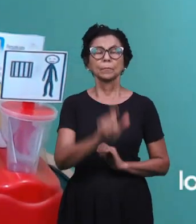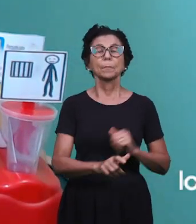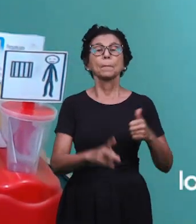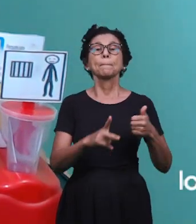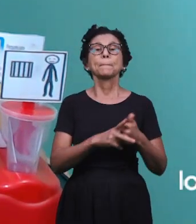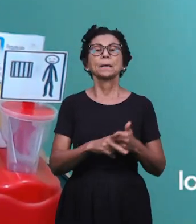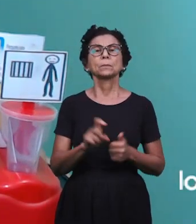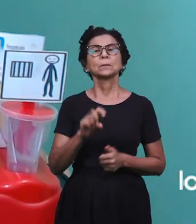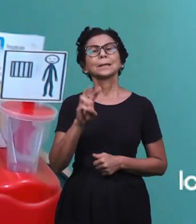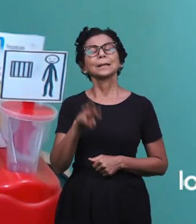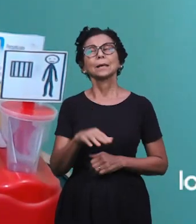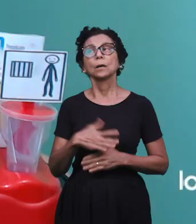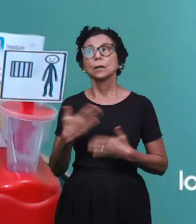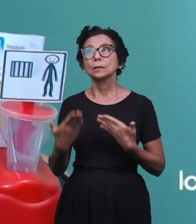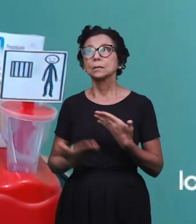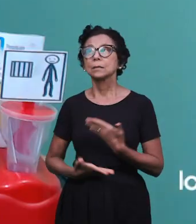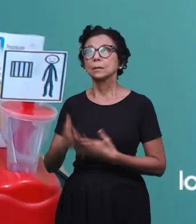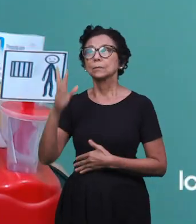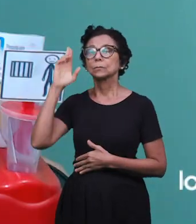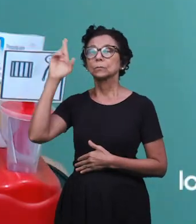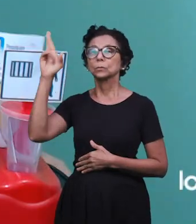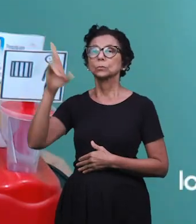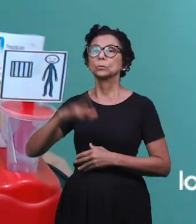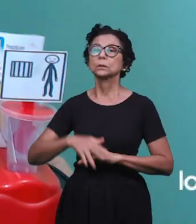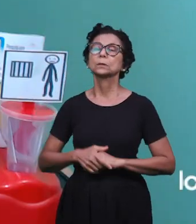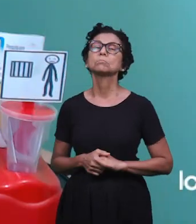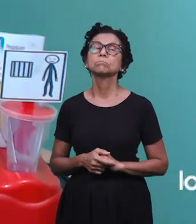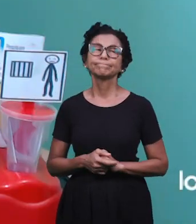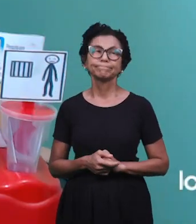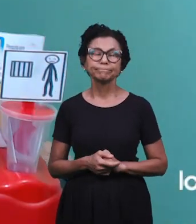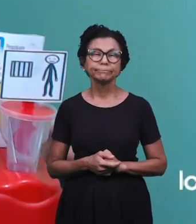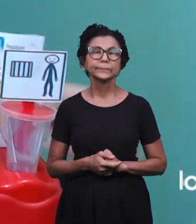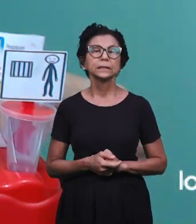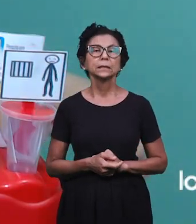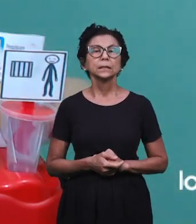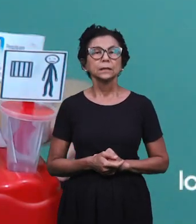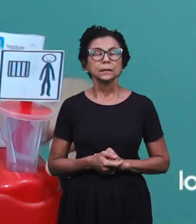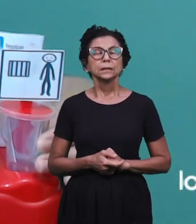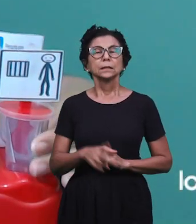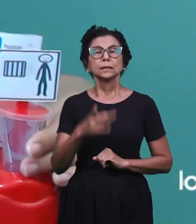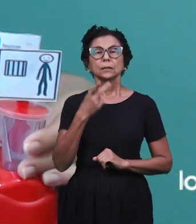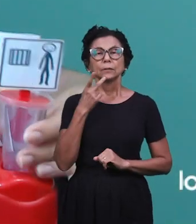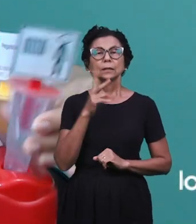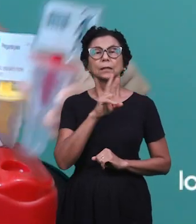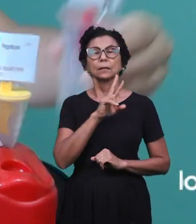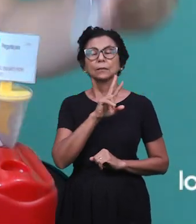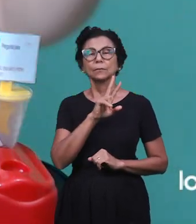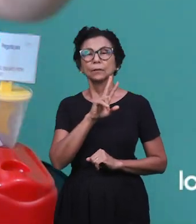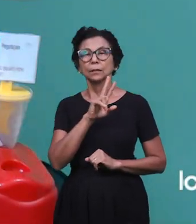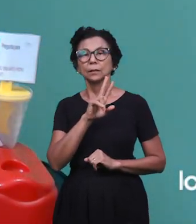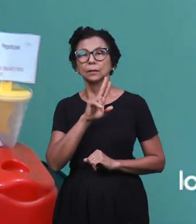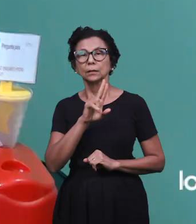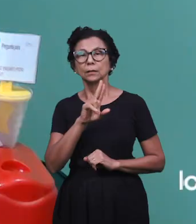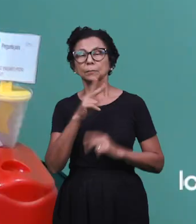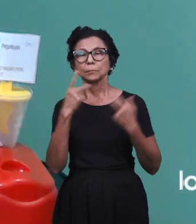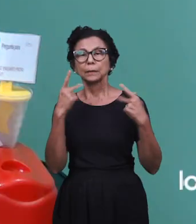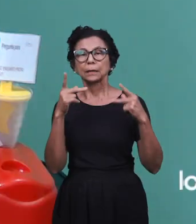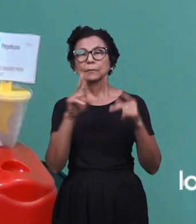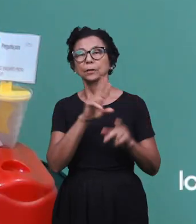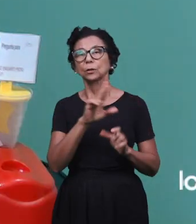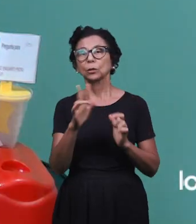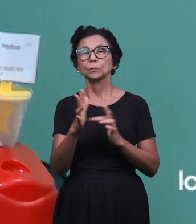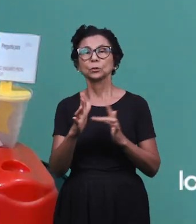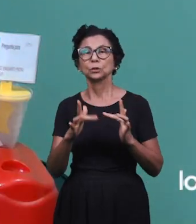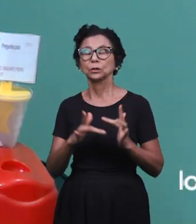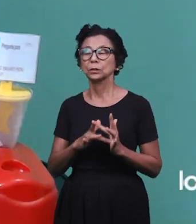do Senhor. Pedro, ele falava do amor de Jesus e por isso, sabe o que aconteceu com Pedro? Pedro